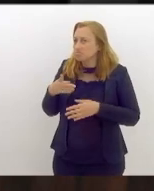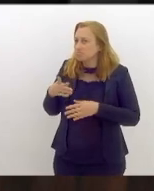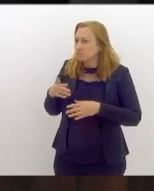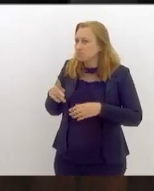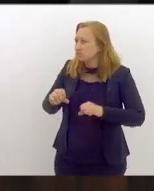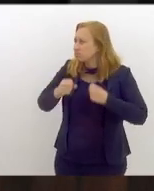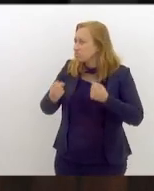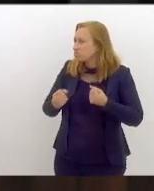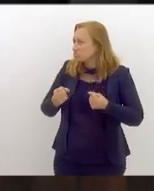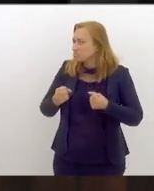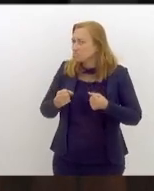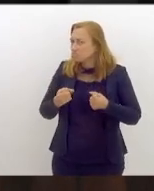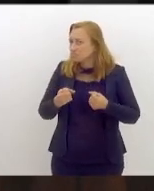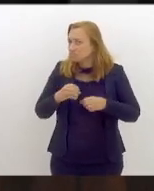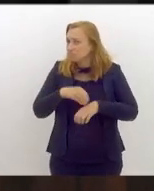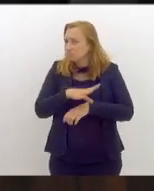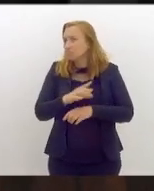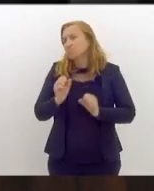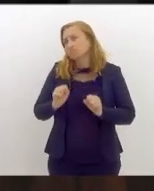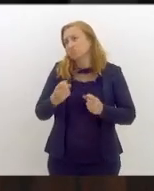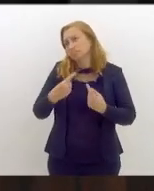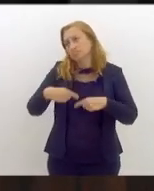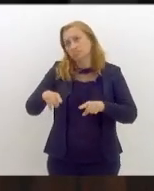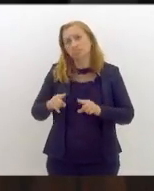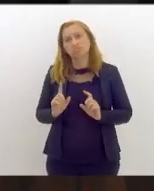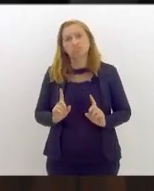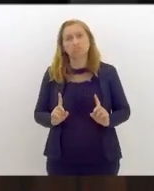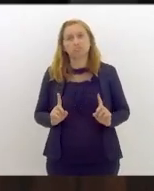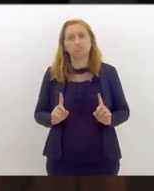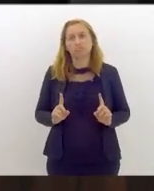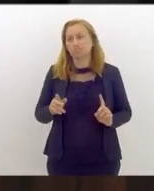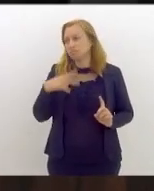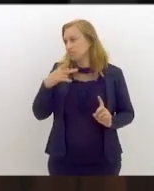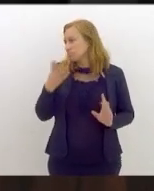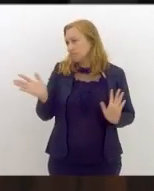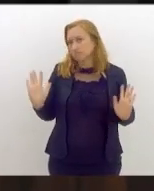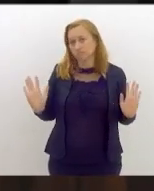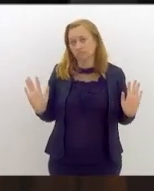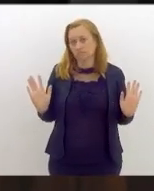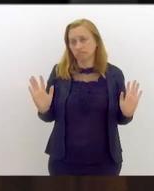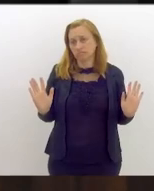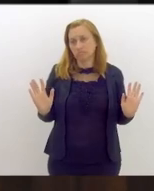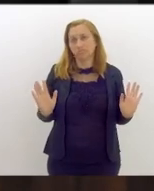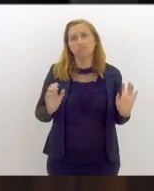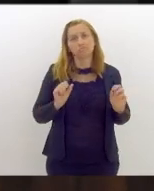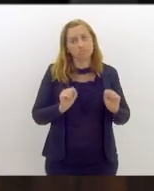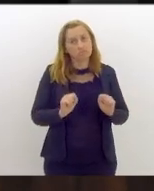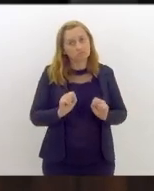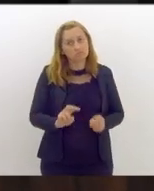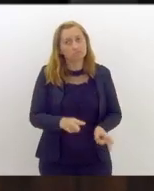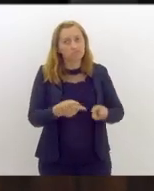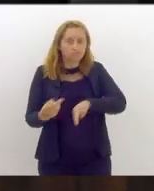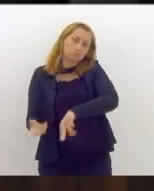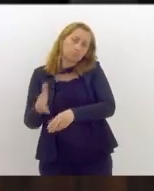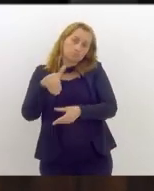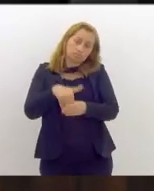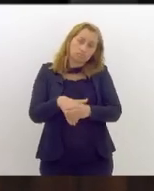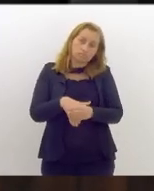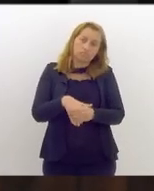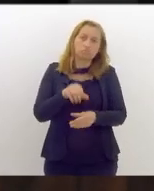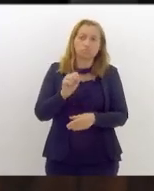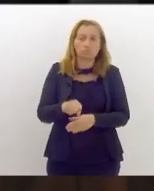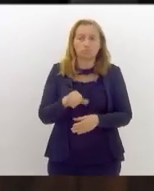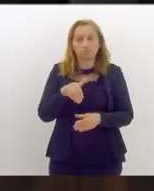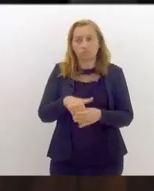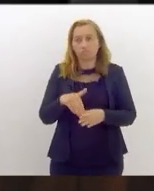pode fazer contradita contrário vossa excelência acabou de fazer a defesa você vossa excelência poderá encaminhar o voto se for